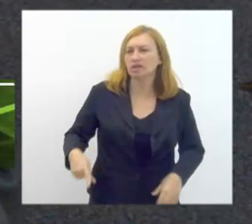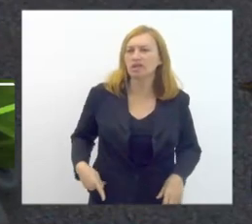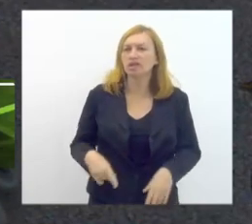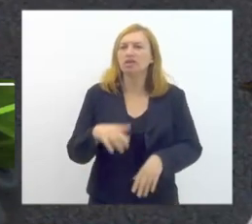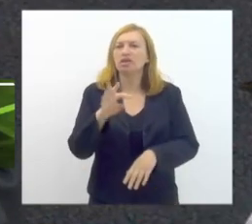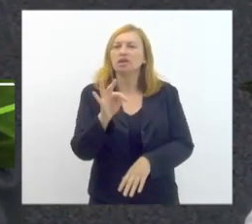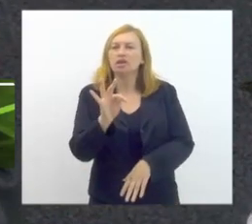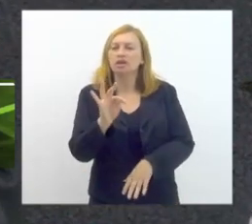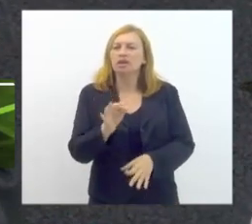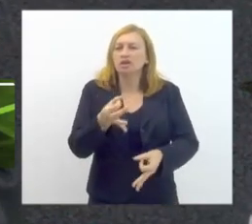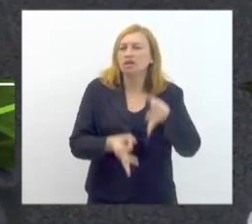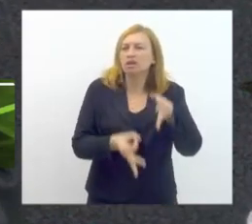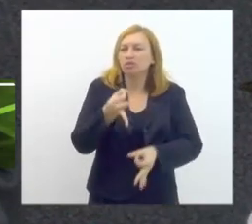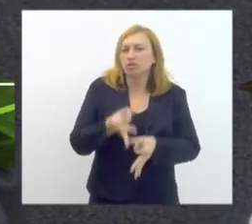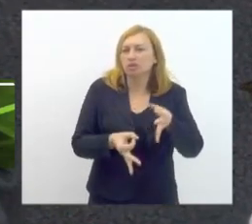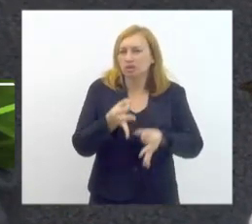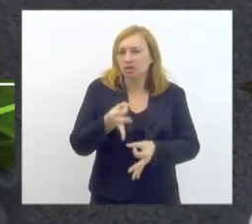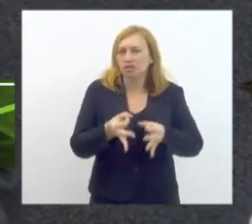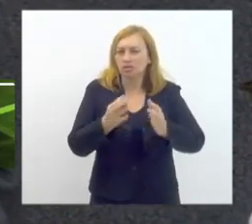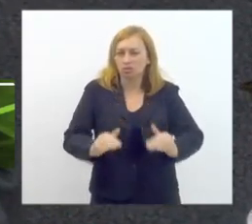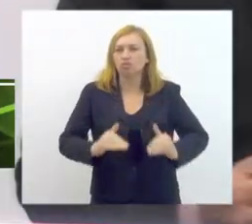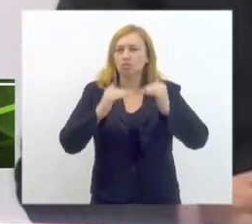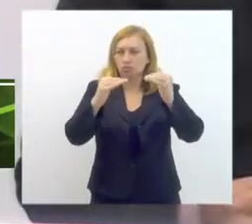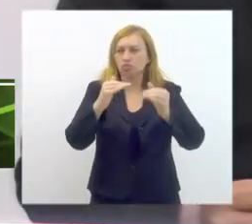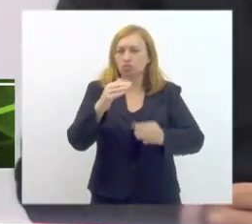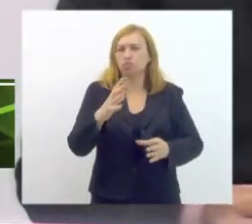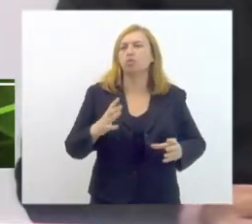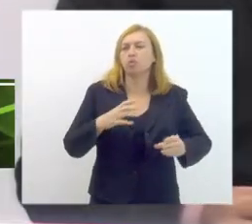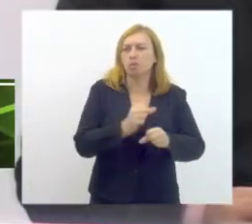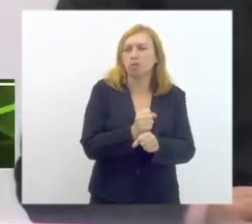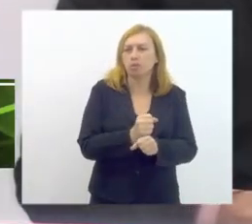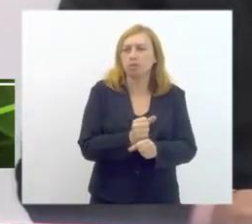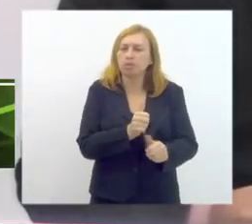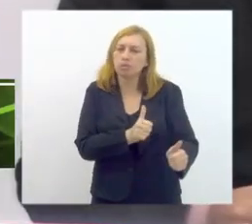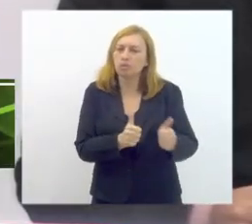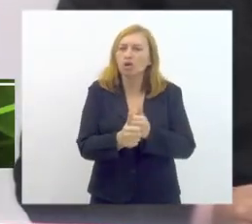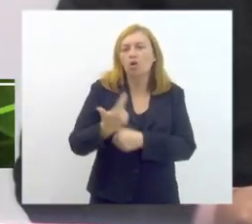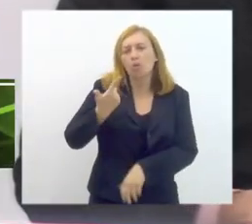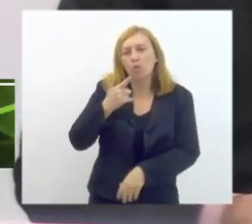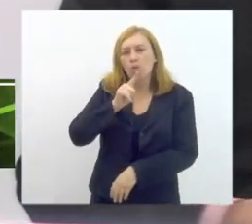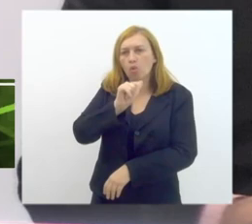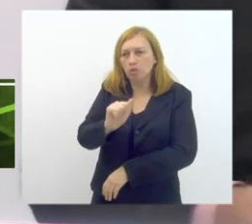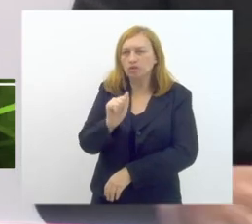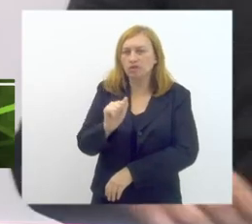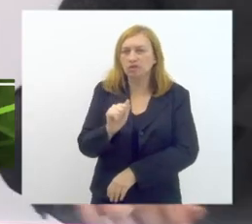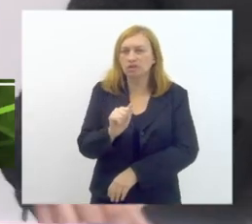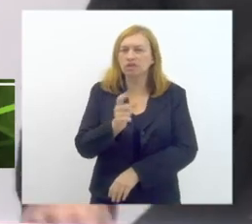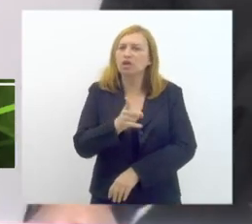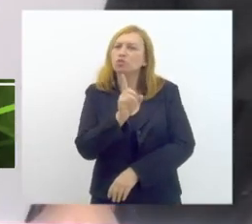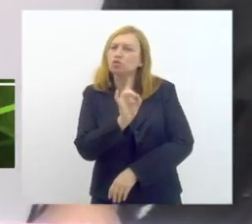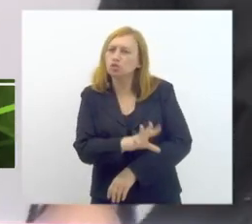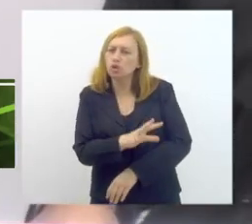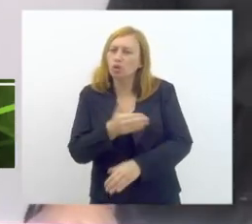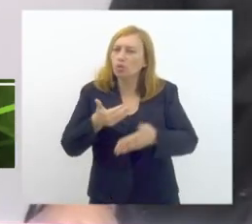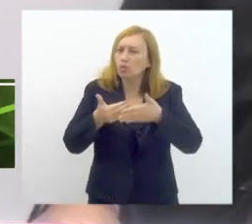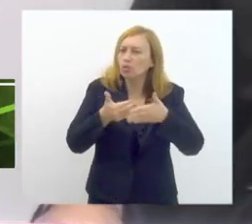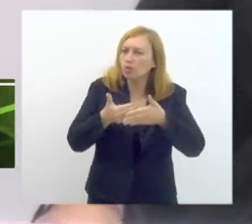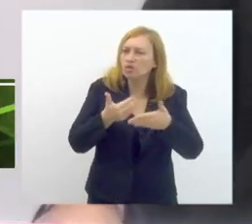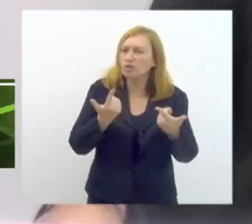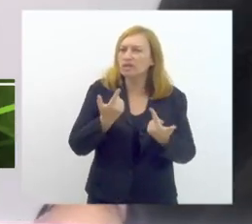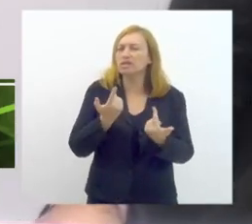de Contas, com a equipe técnica, e, através da frente parlamentar, nós conseguimos não só a